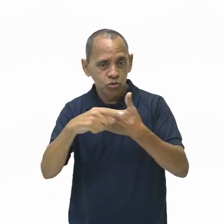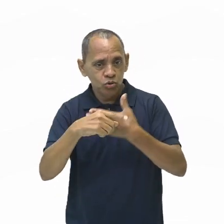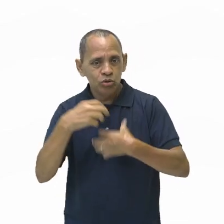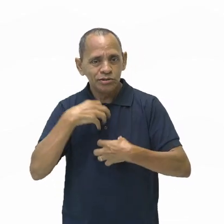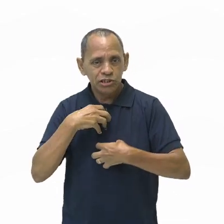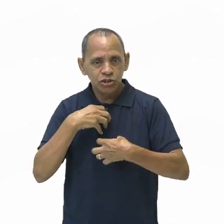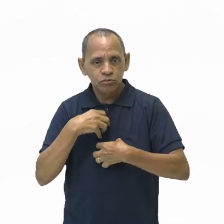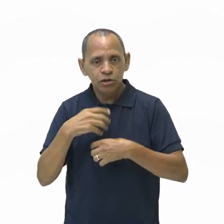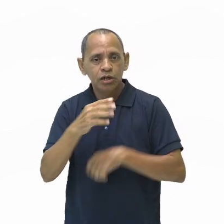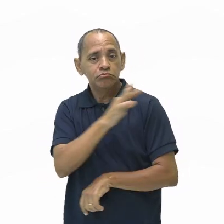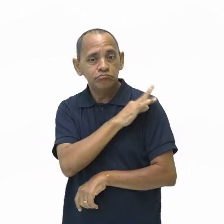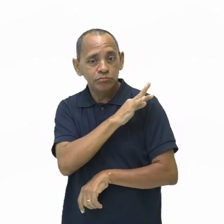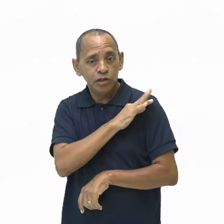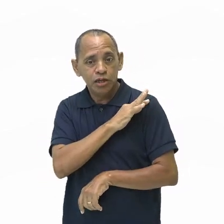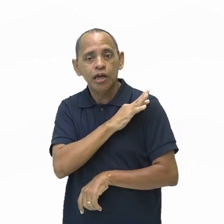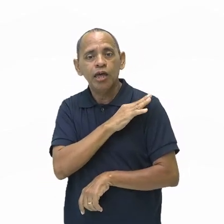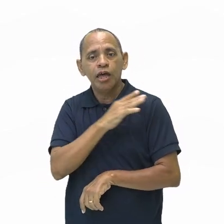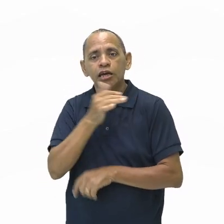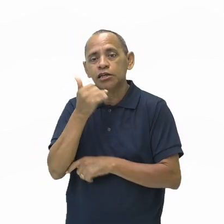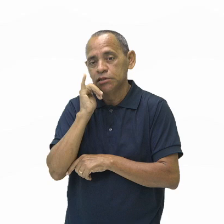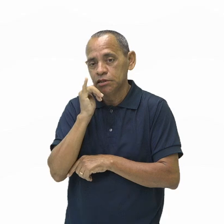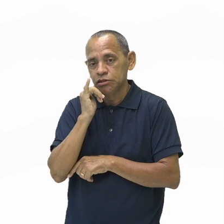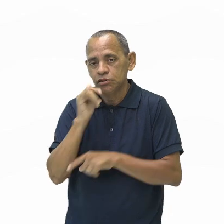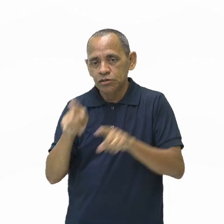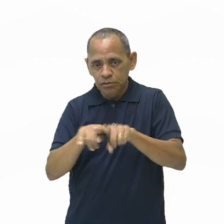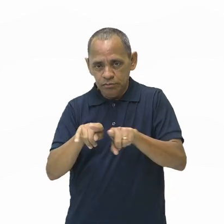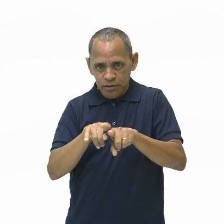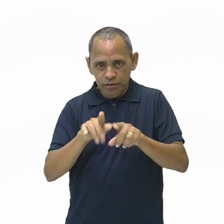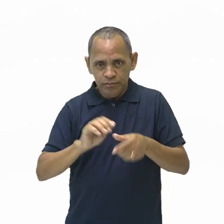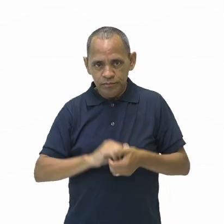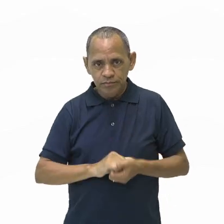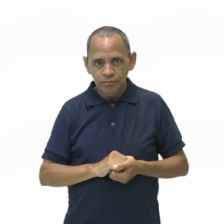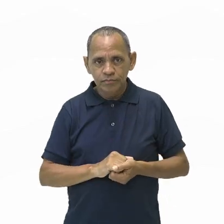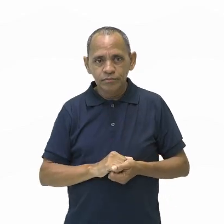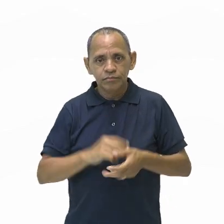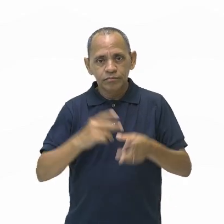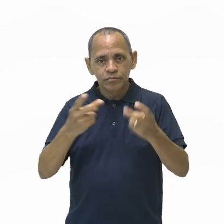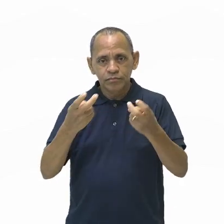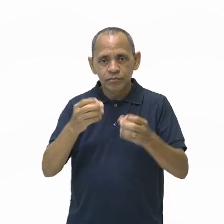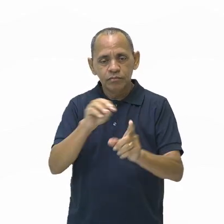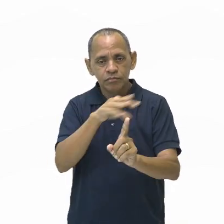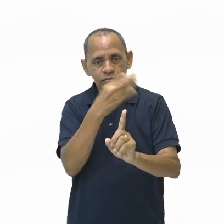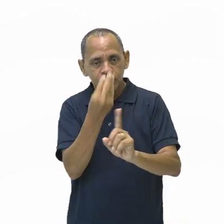e técnicas narrativas. Então, veja que a gente estava falando ali da arte